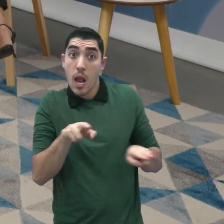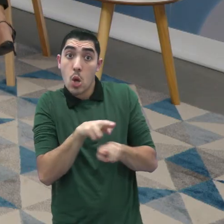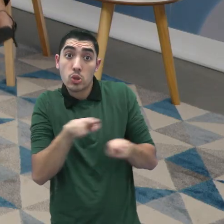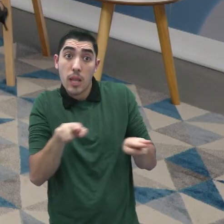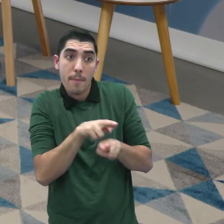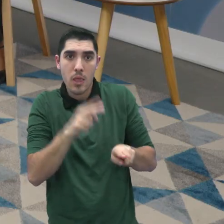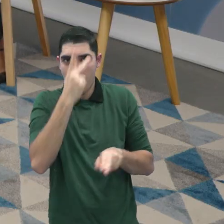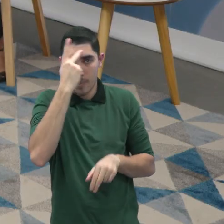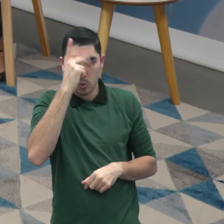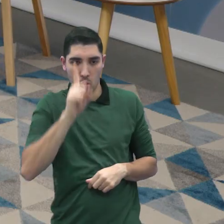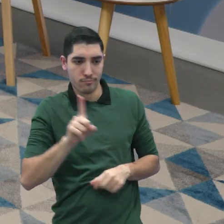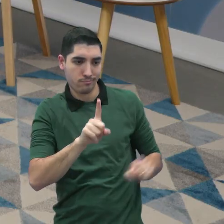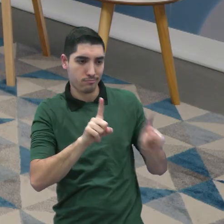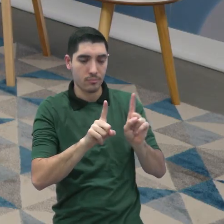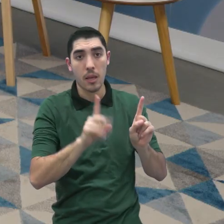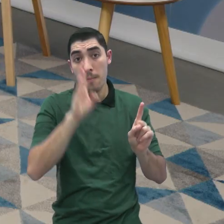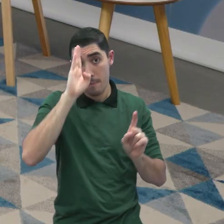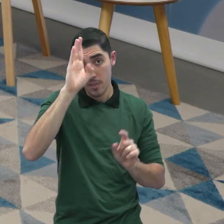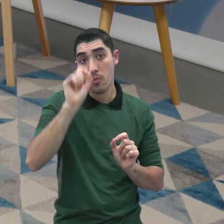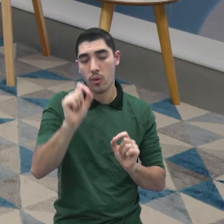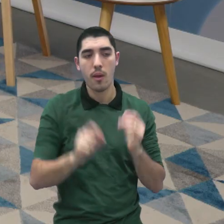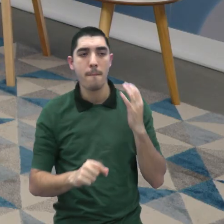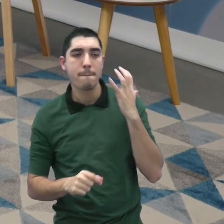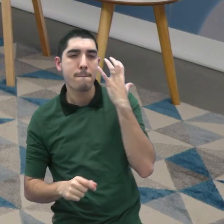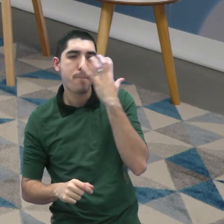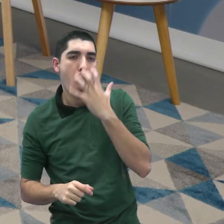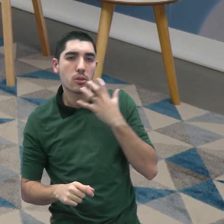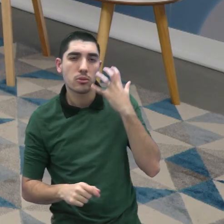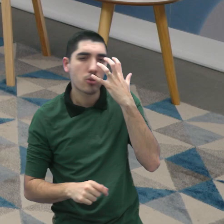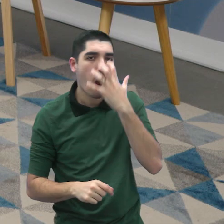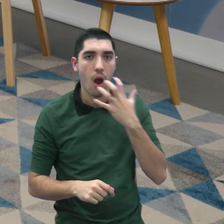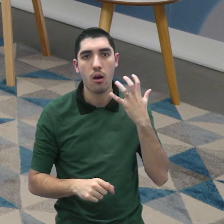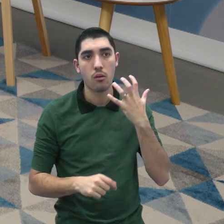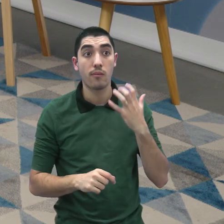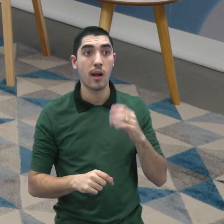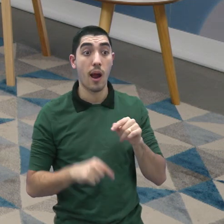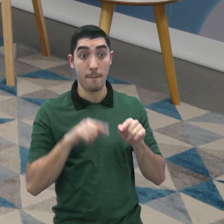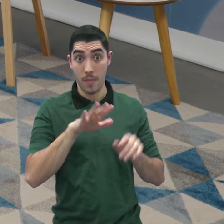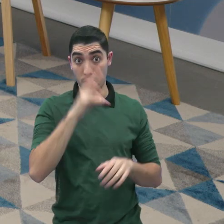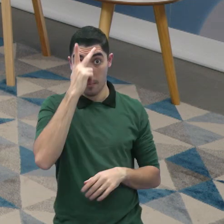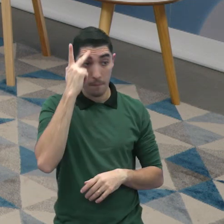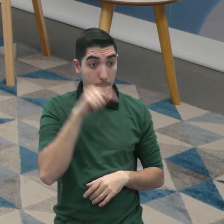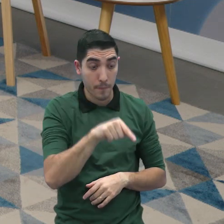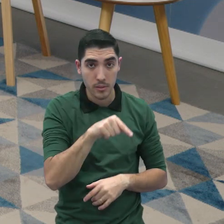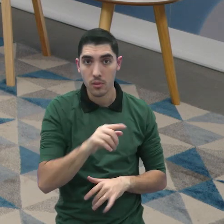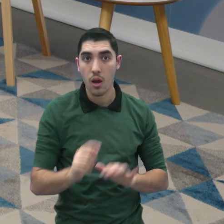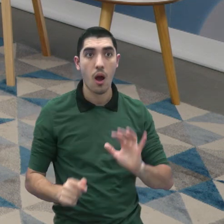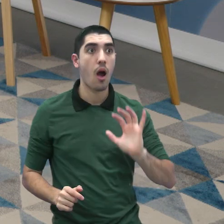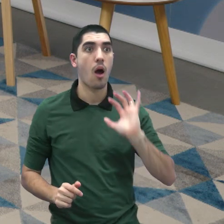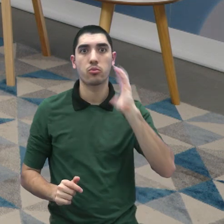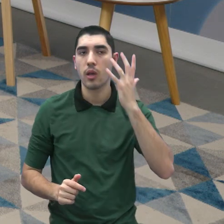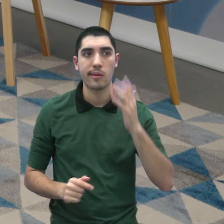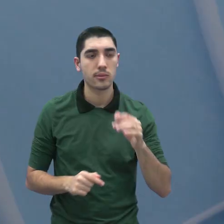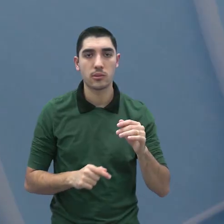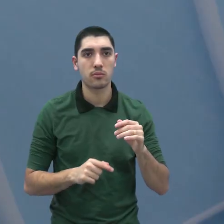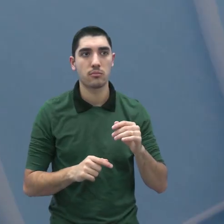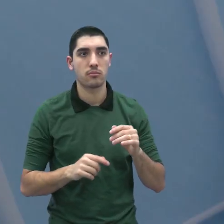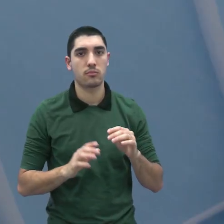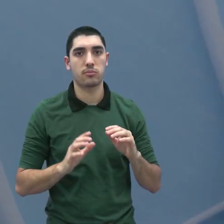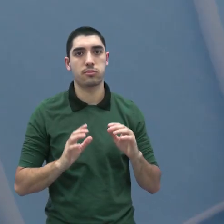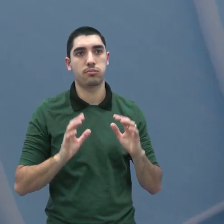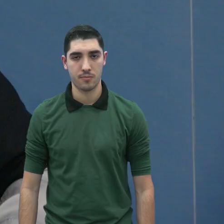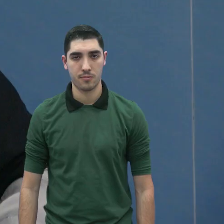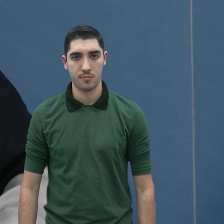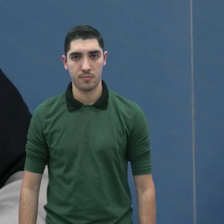outra pessoa e tudo mais, o que também não é legal, né? Tem um limite ali que a gente precisa